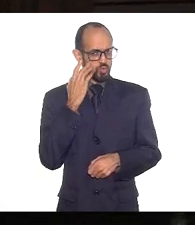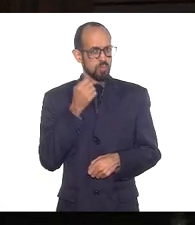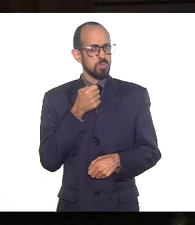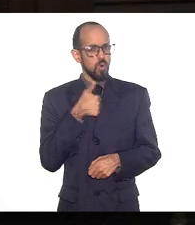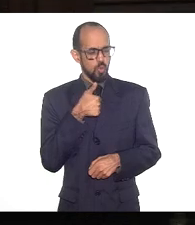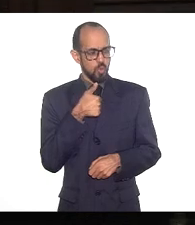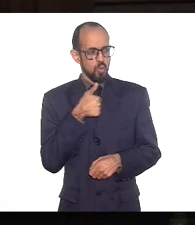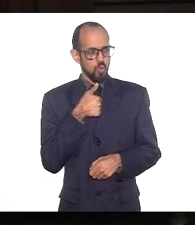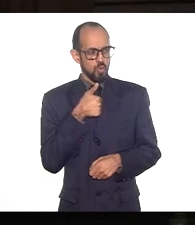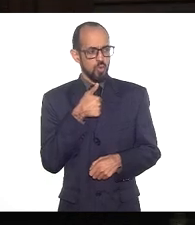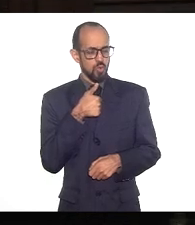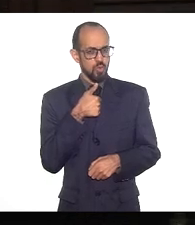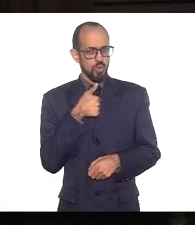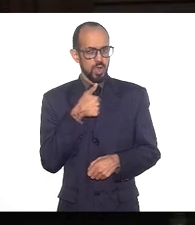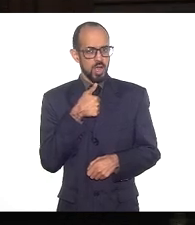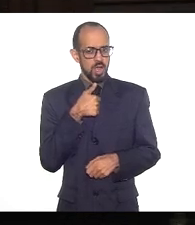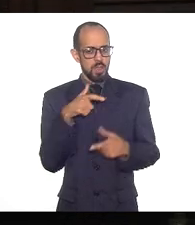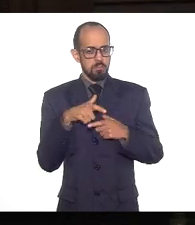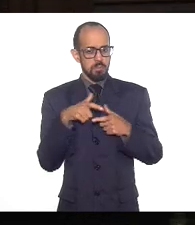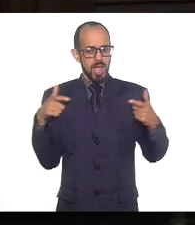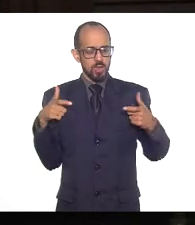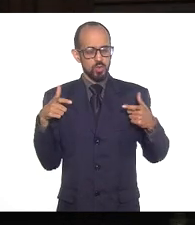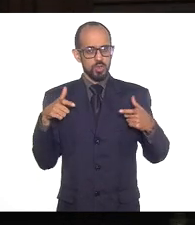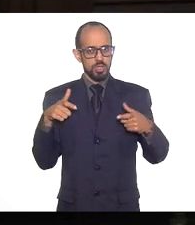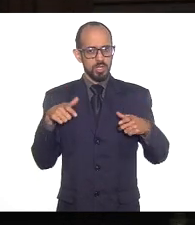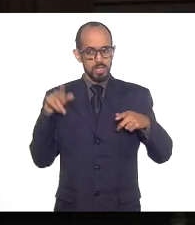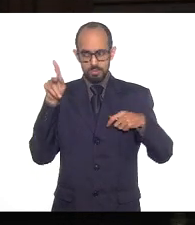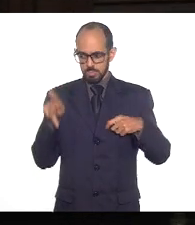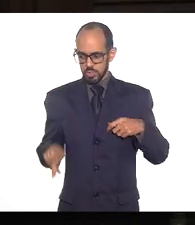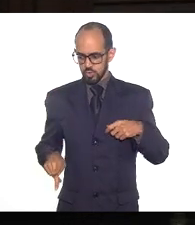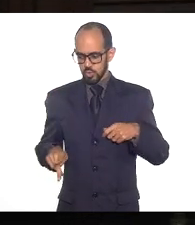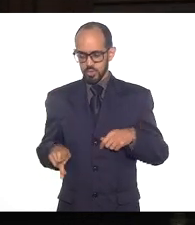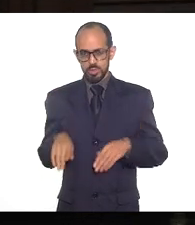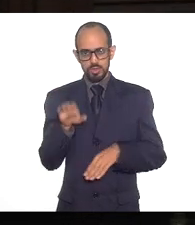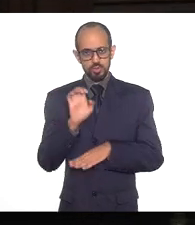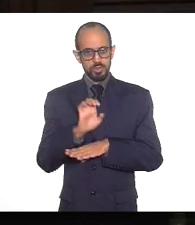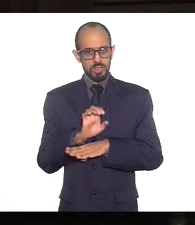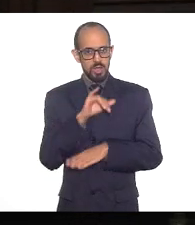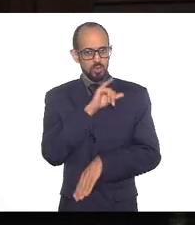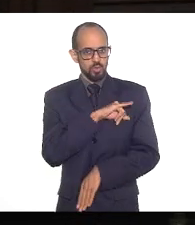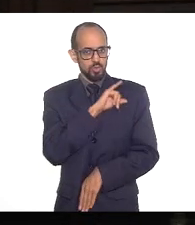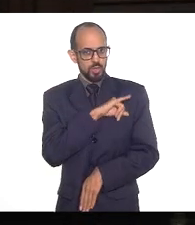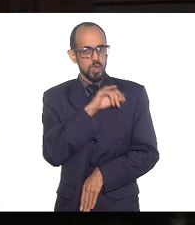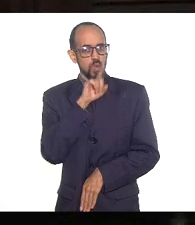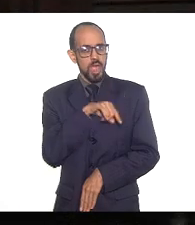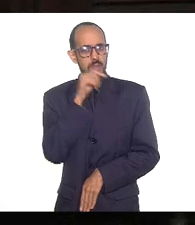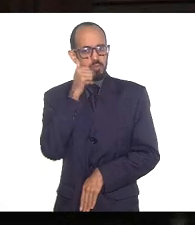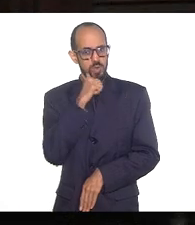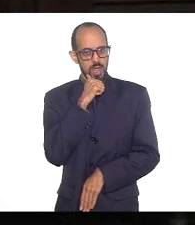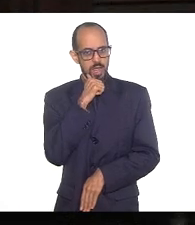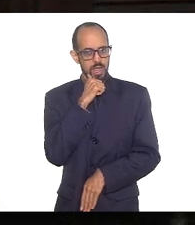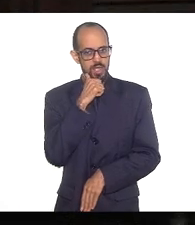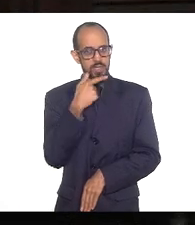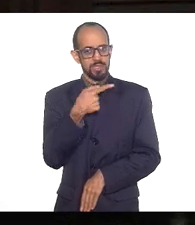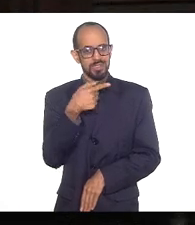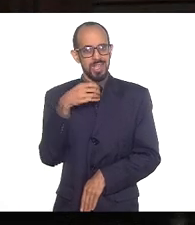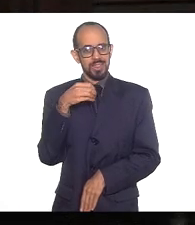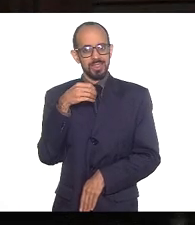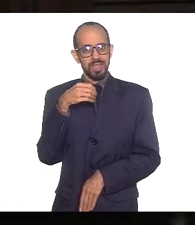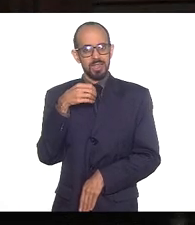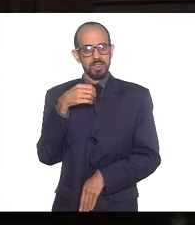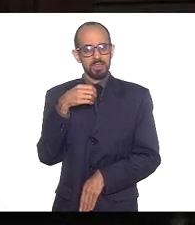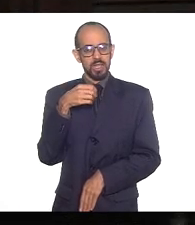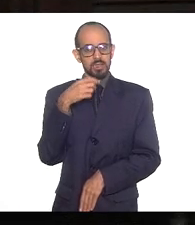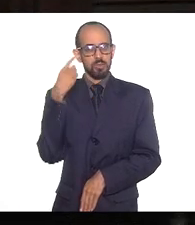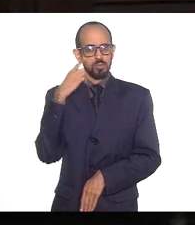A maioria dos seres humanos que habitam nossos dados são de mulheres e a gente em 70 deputados só